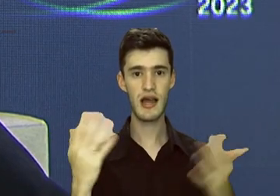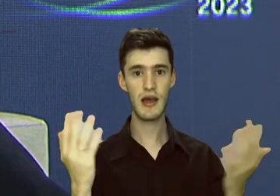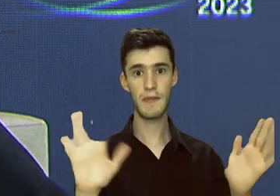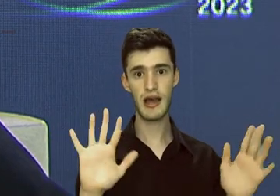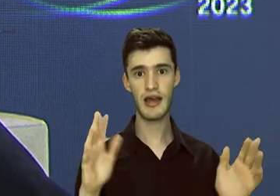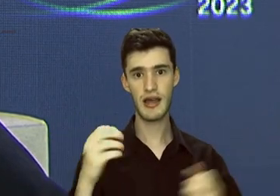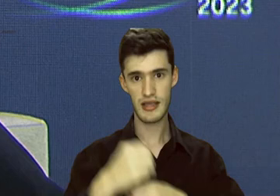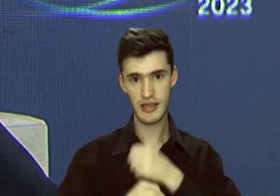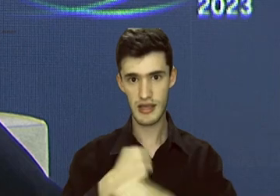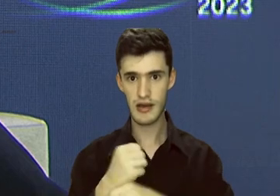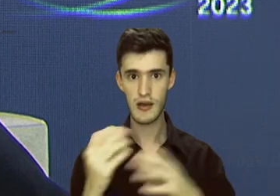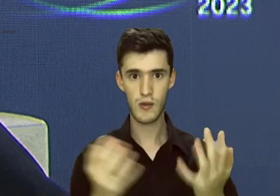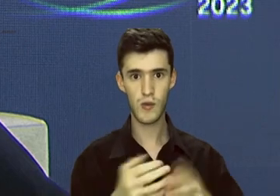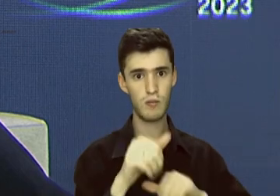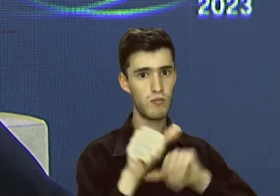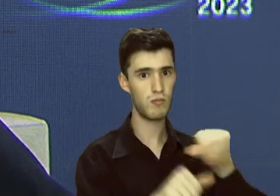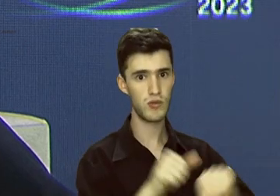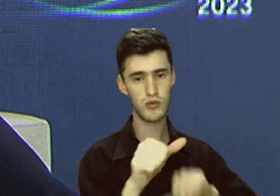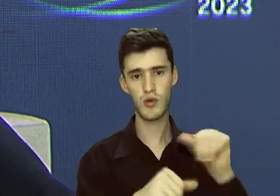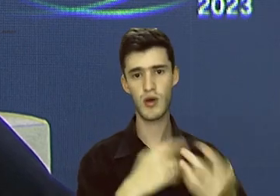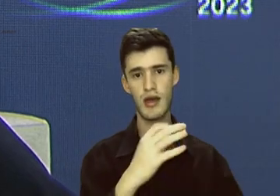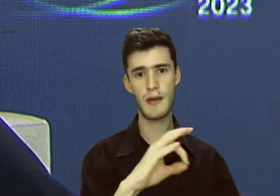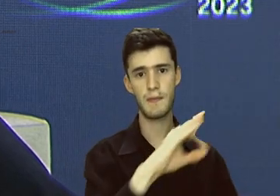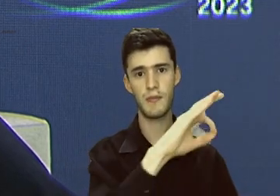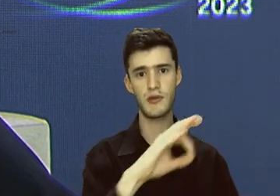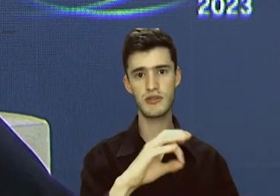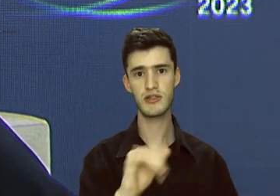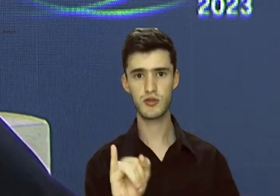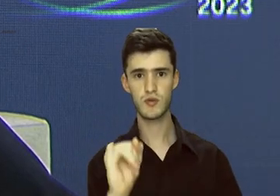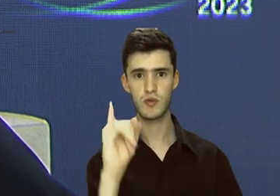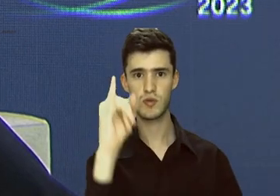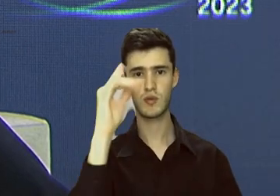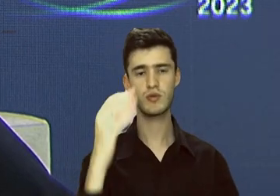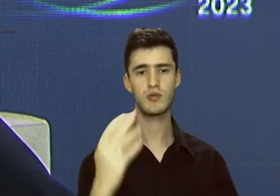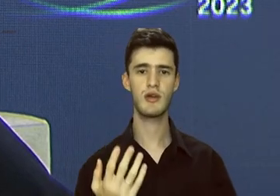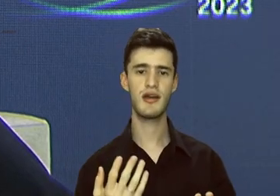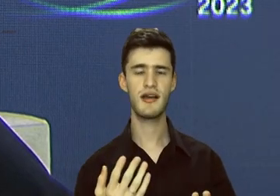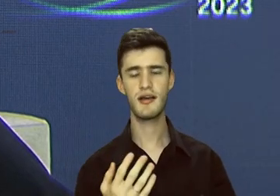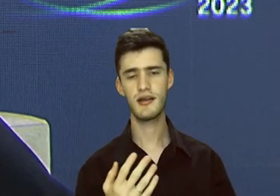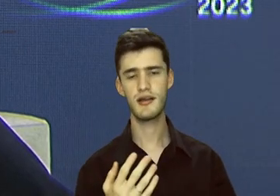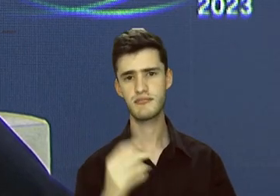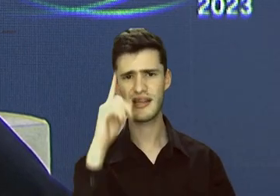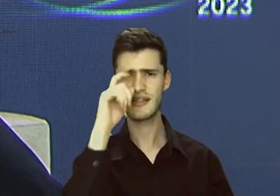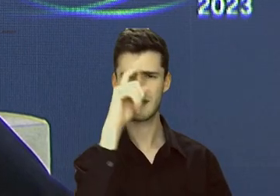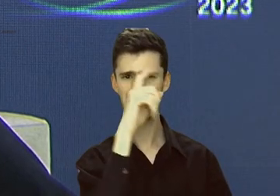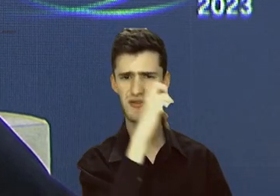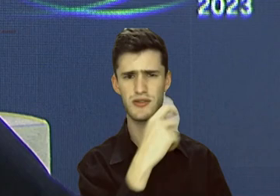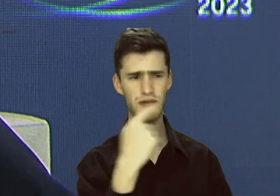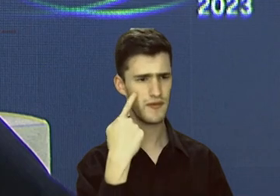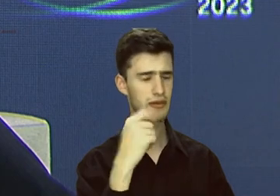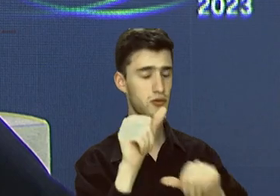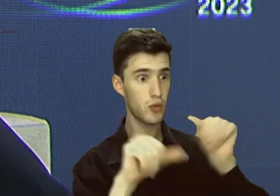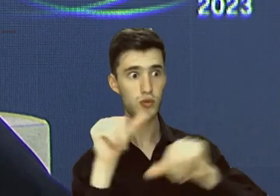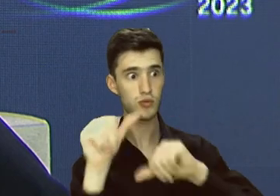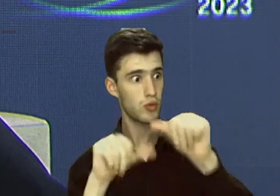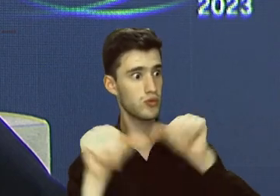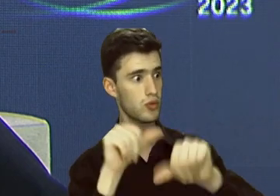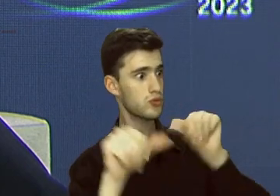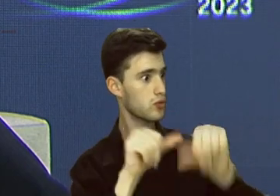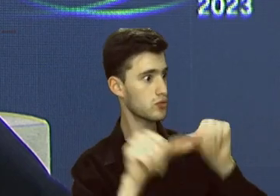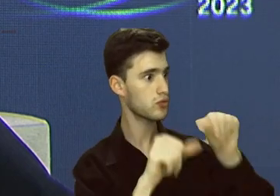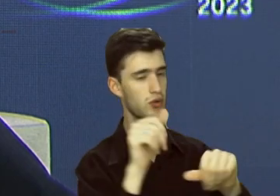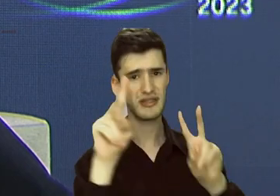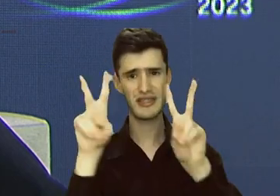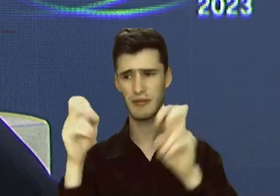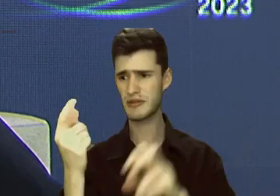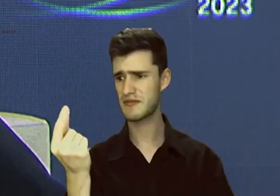taxa de juros a gente optou por esperar um pouco né sempre difícil falar de preço no cenário desse e acho que